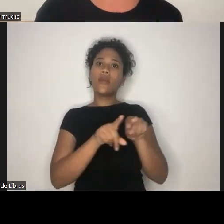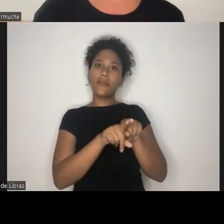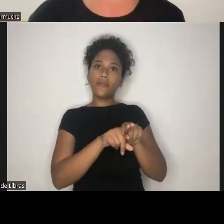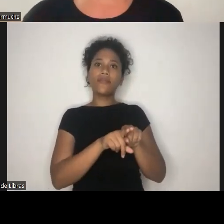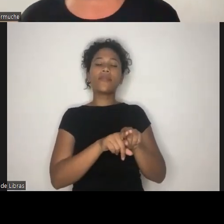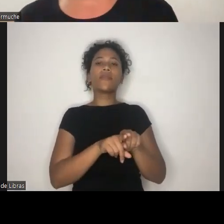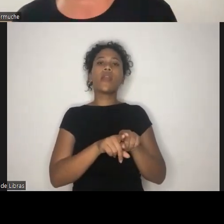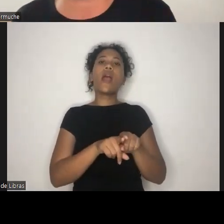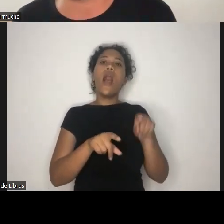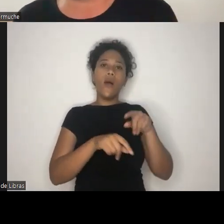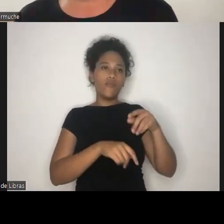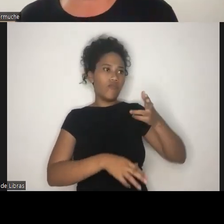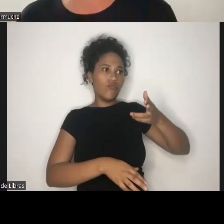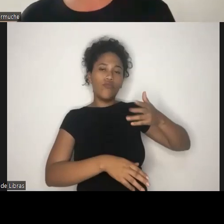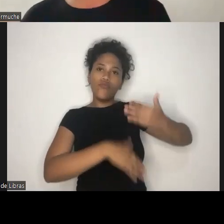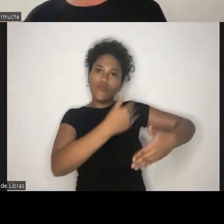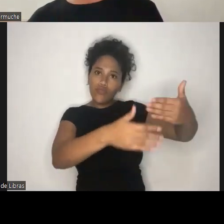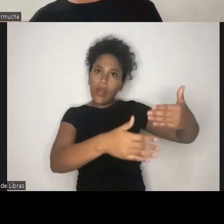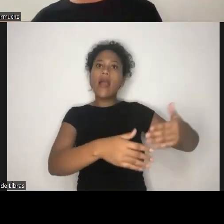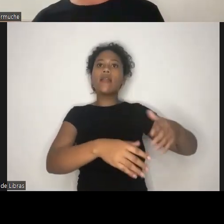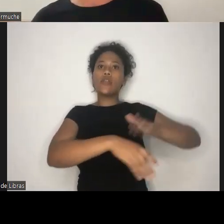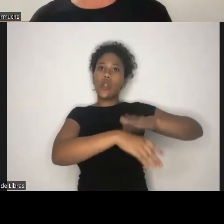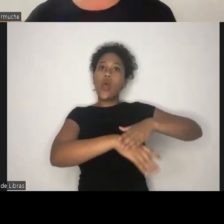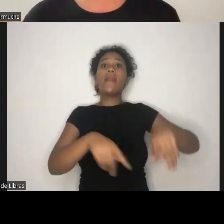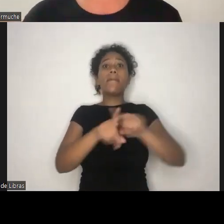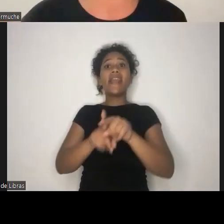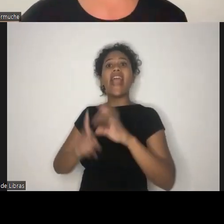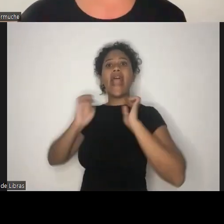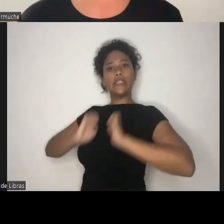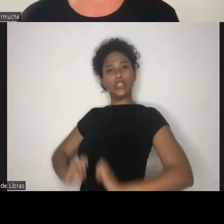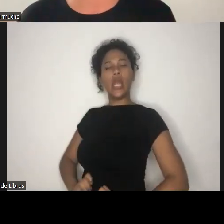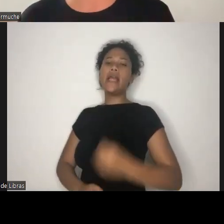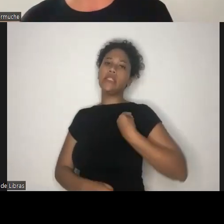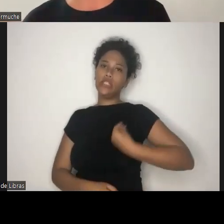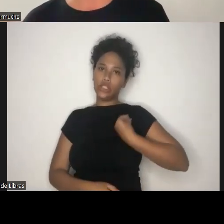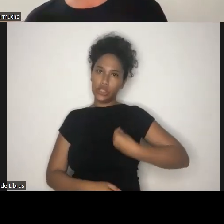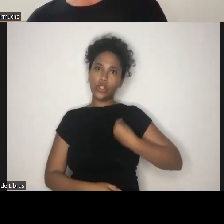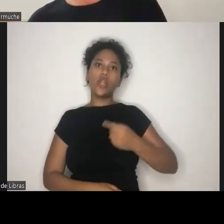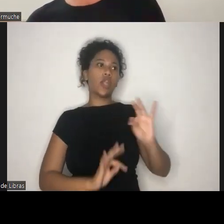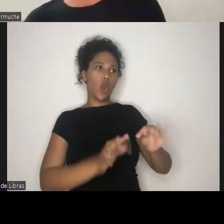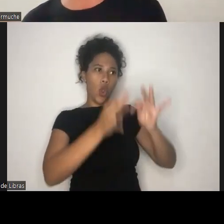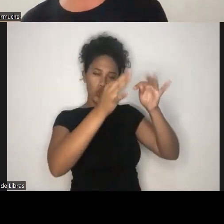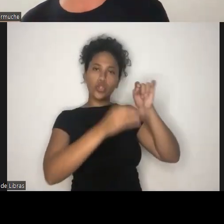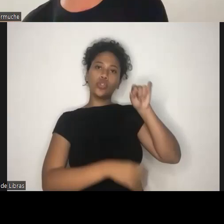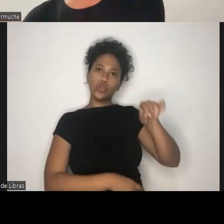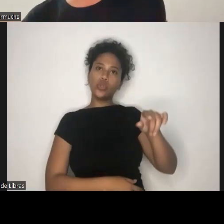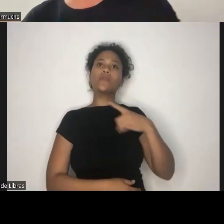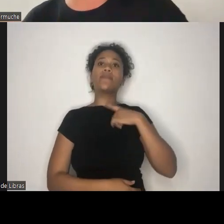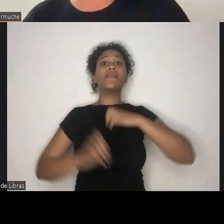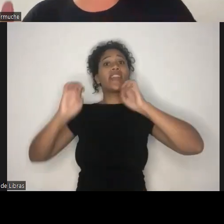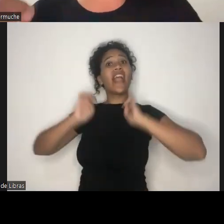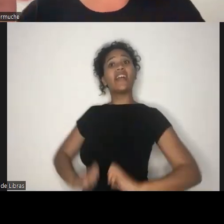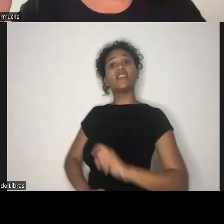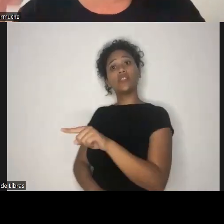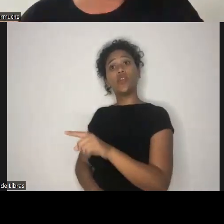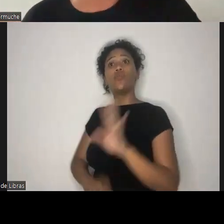automação e ética né que existe uma questão da automação tecnológica com essa ética a ética eu